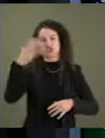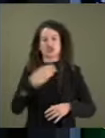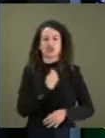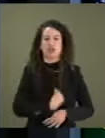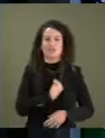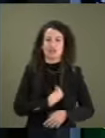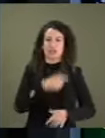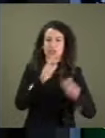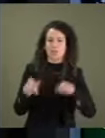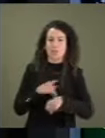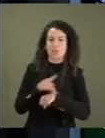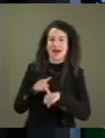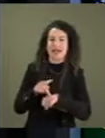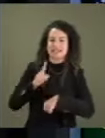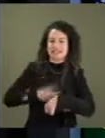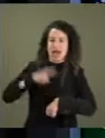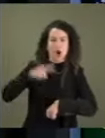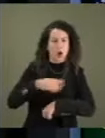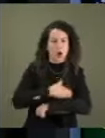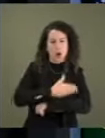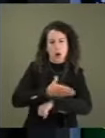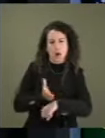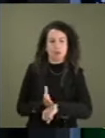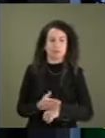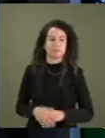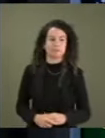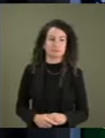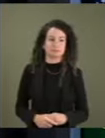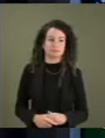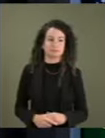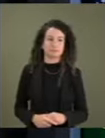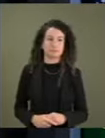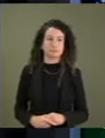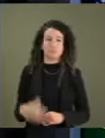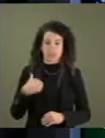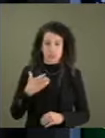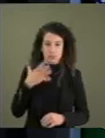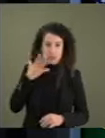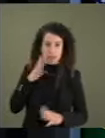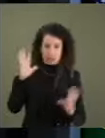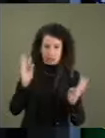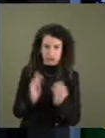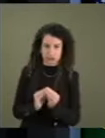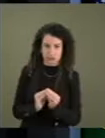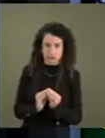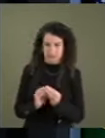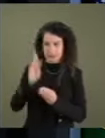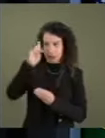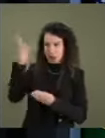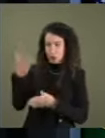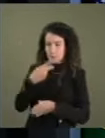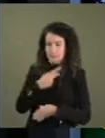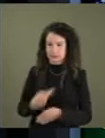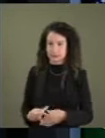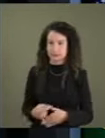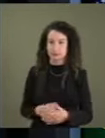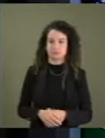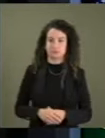instante. Eu queria encerrar, senhor presidente,